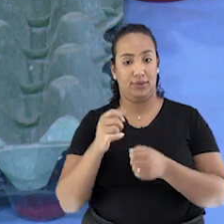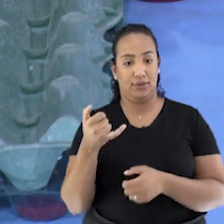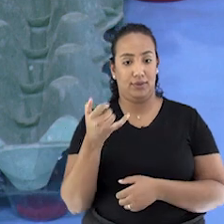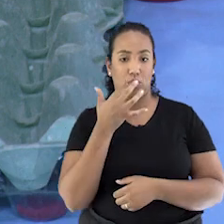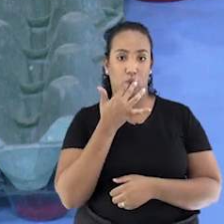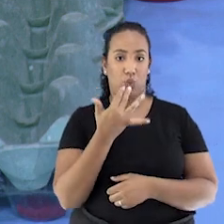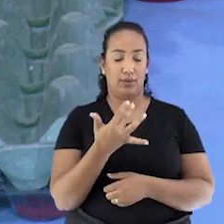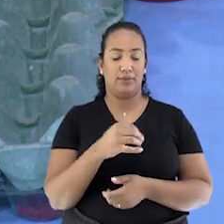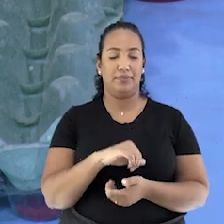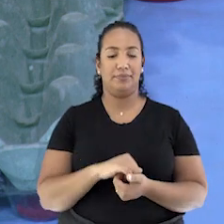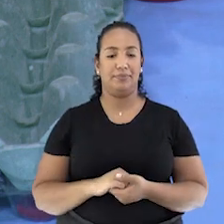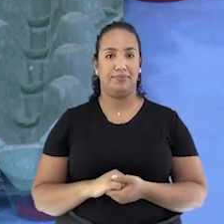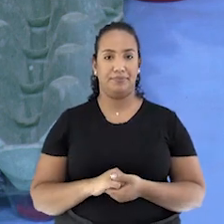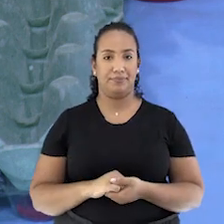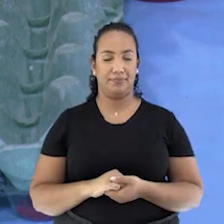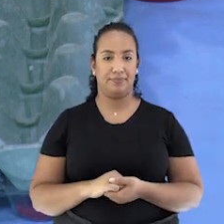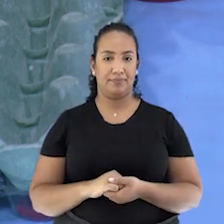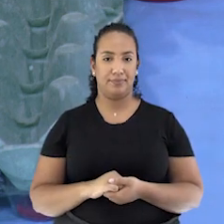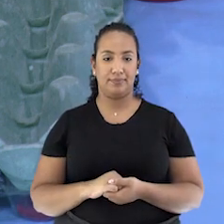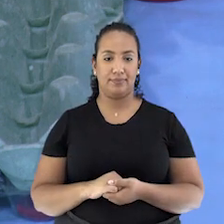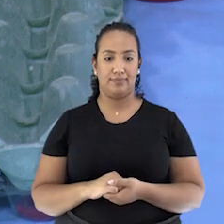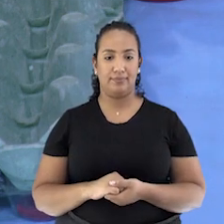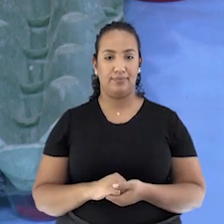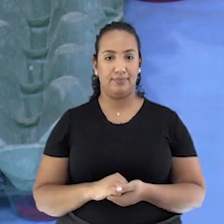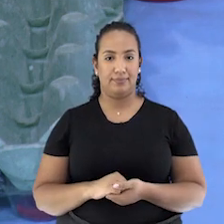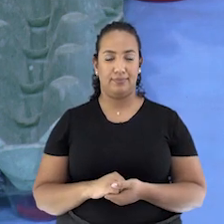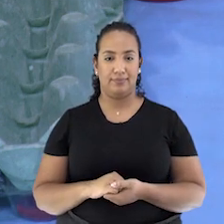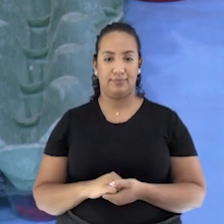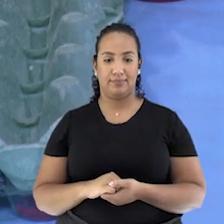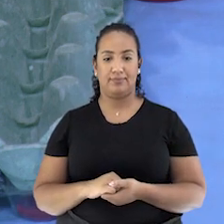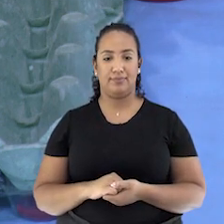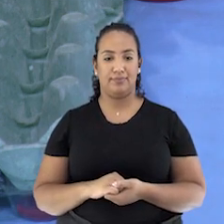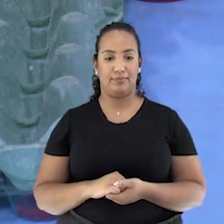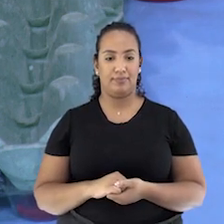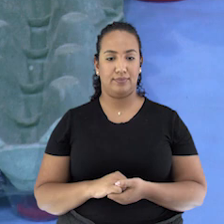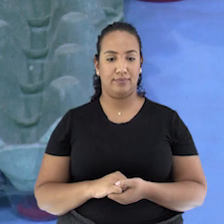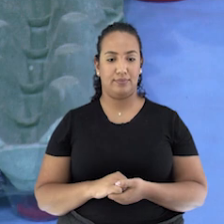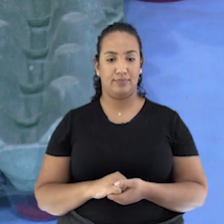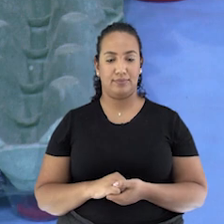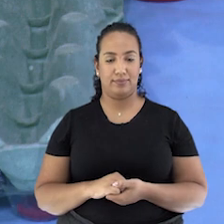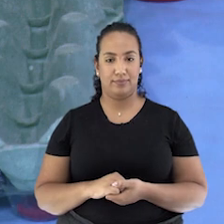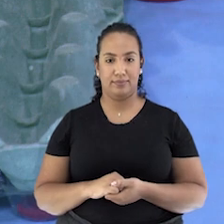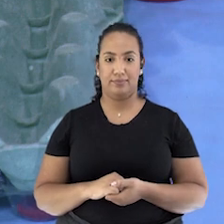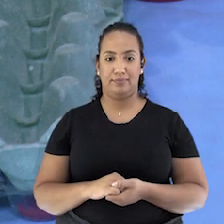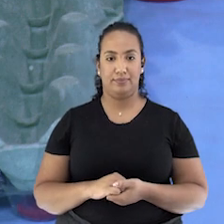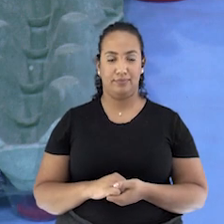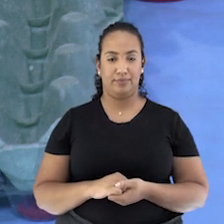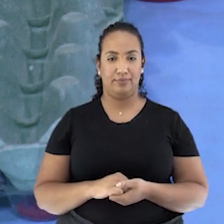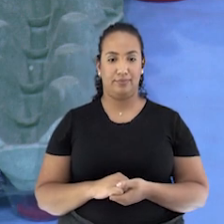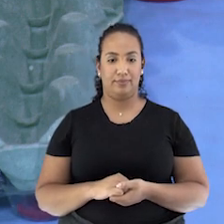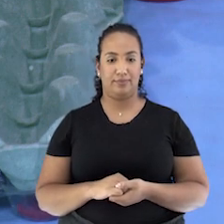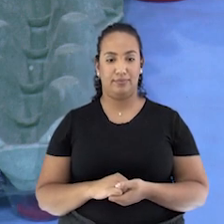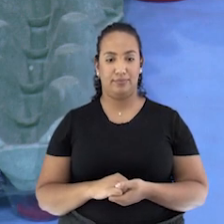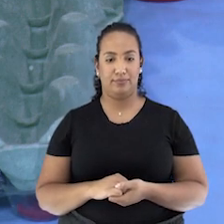Ou você pode também utilizar a canetinha. Vou fazer com a canetinha para vocês verem.